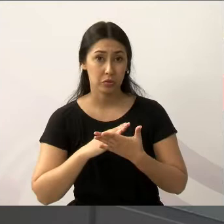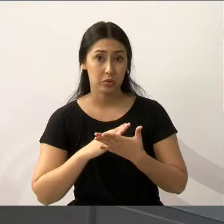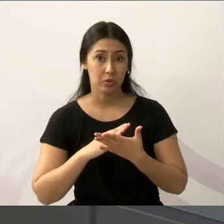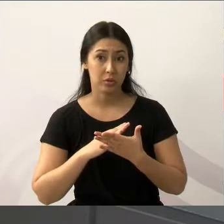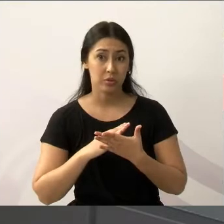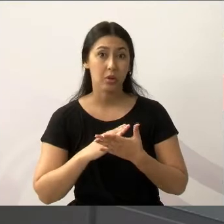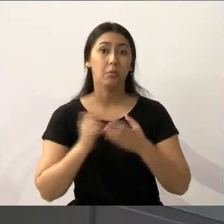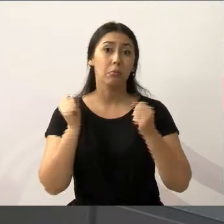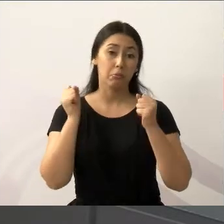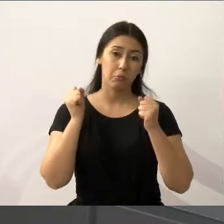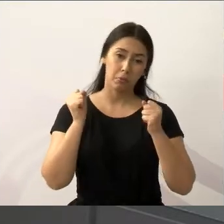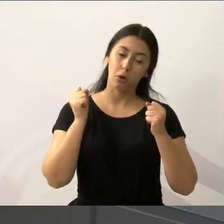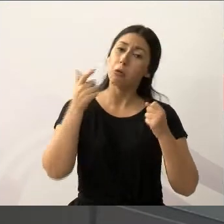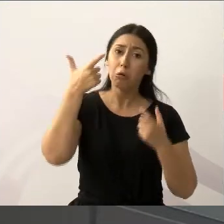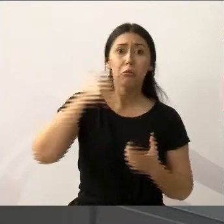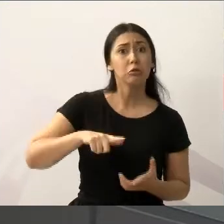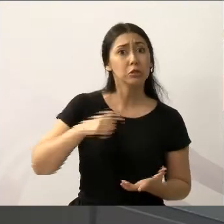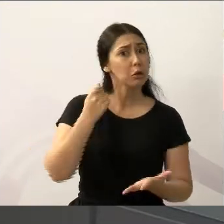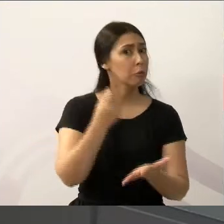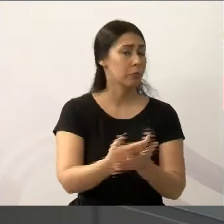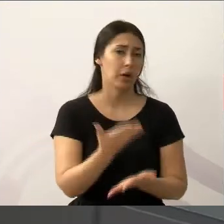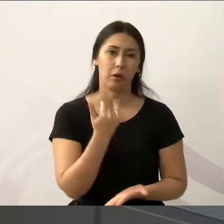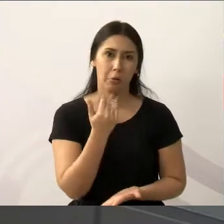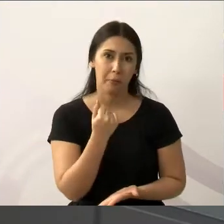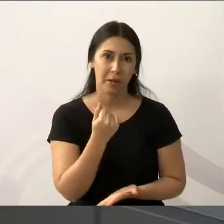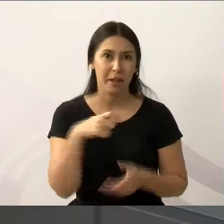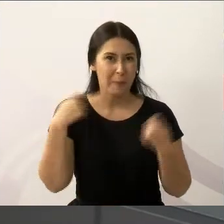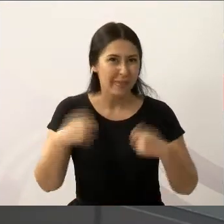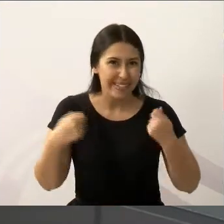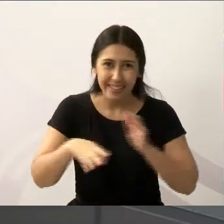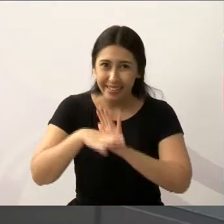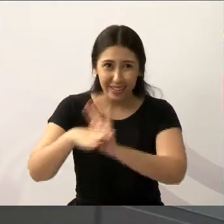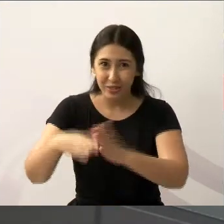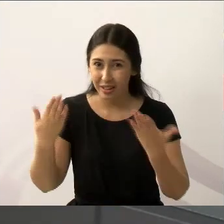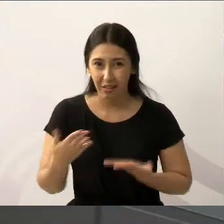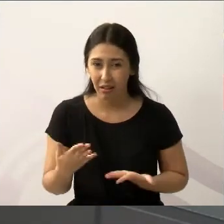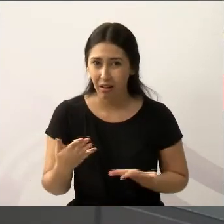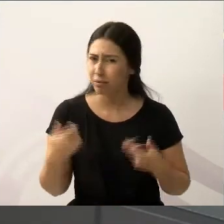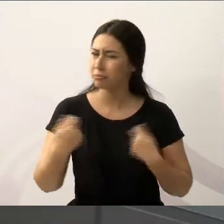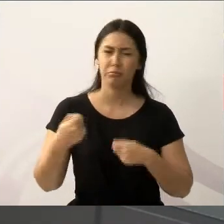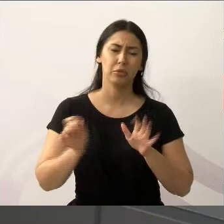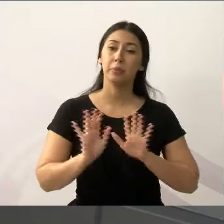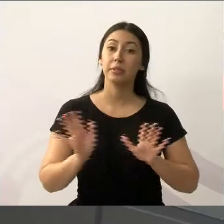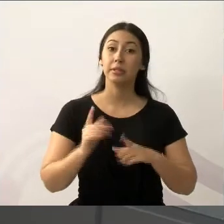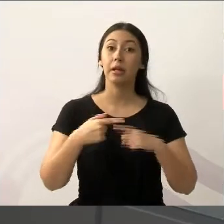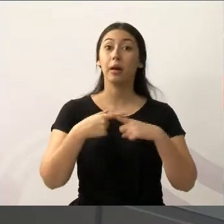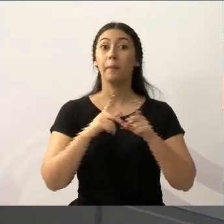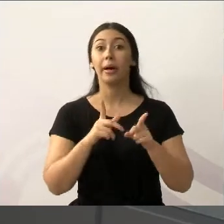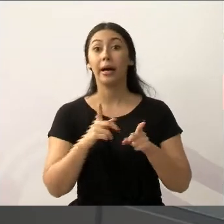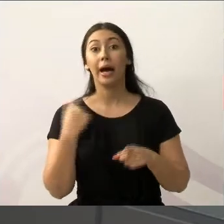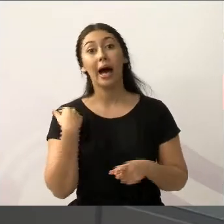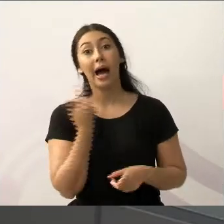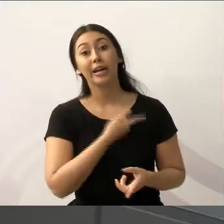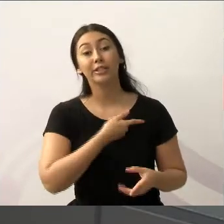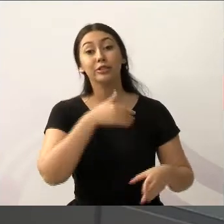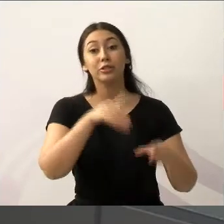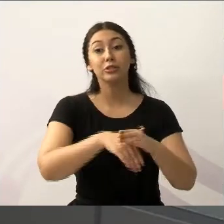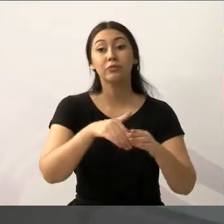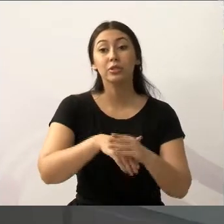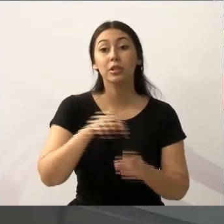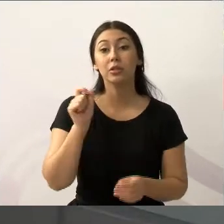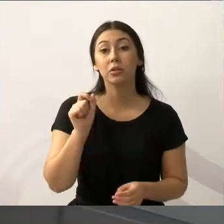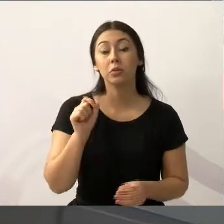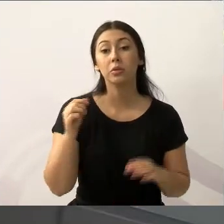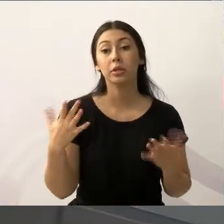manter o seu subsídio alimentar. Então, eles não receberiam isso agora, eles teriam que comprovar e não receberiam. Mas o que a gente precisa hoje? A gente